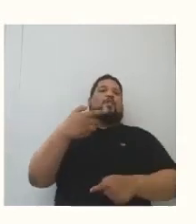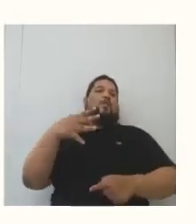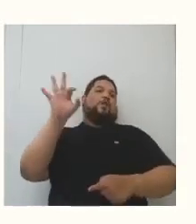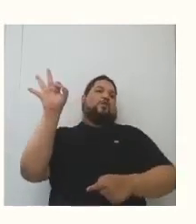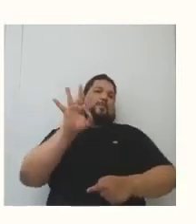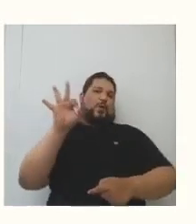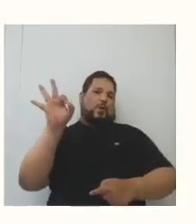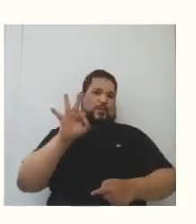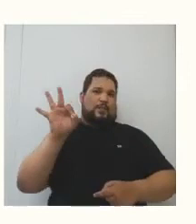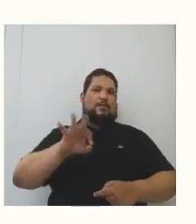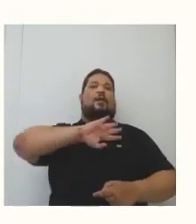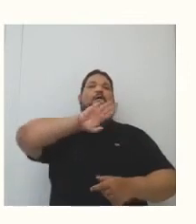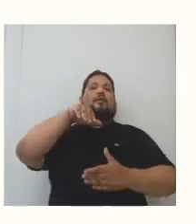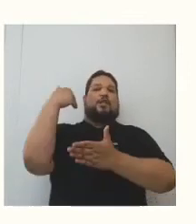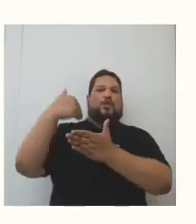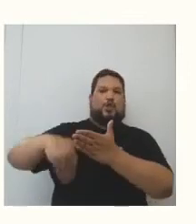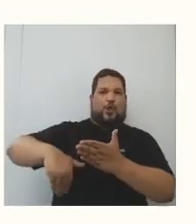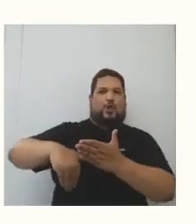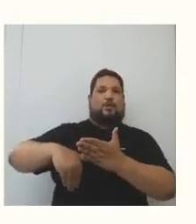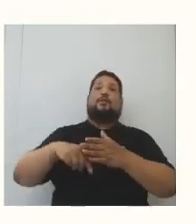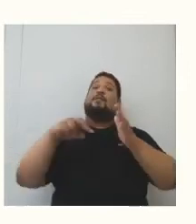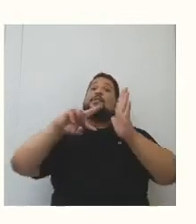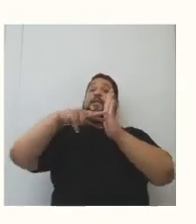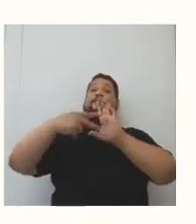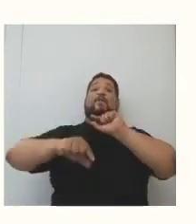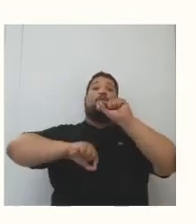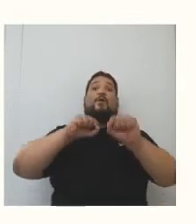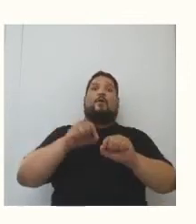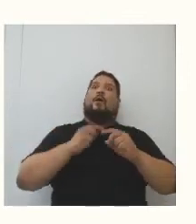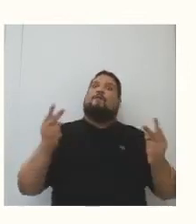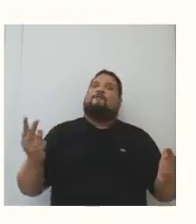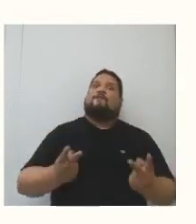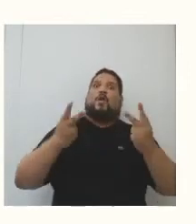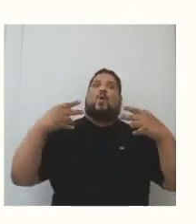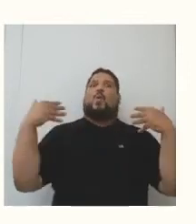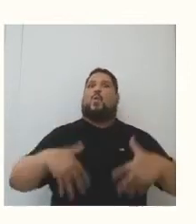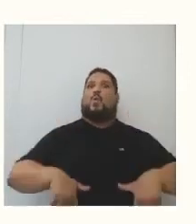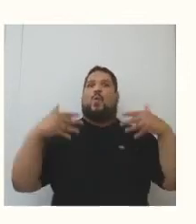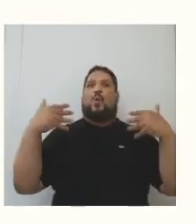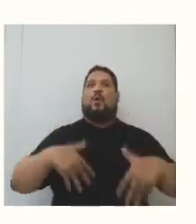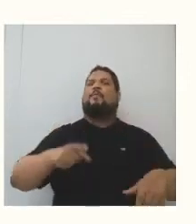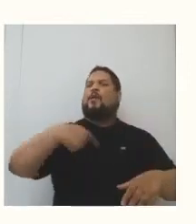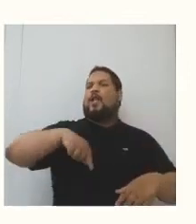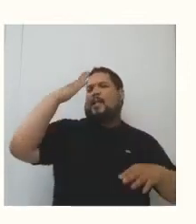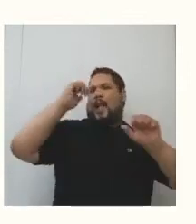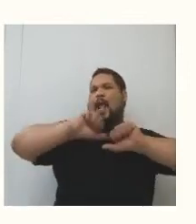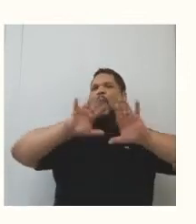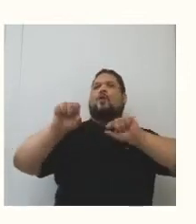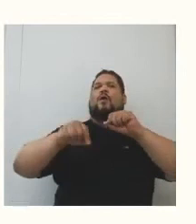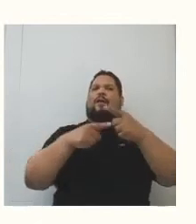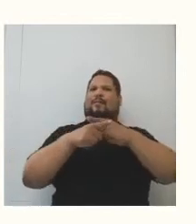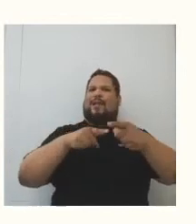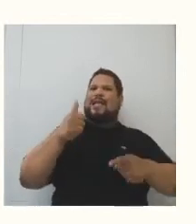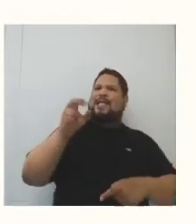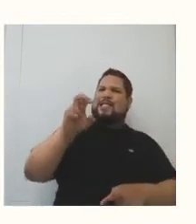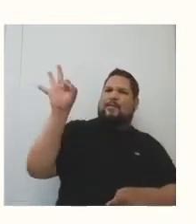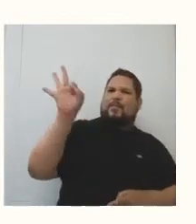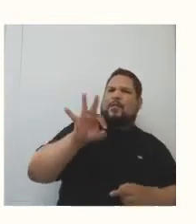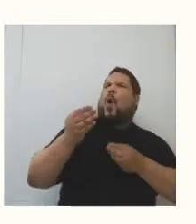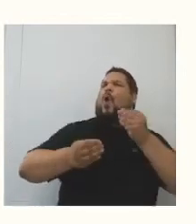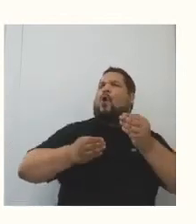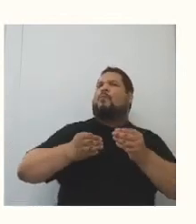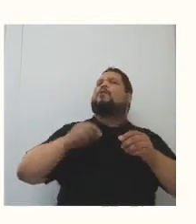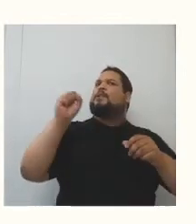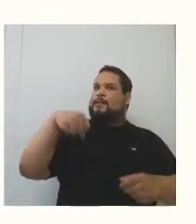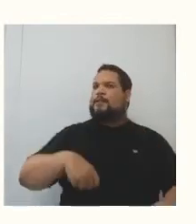24% de tarifas alfandegárias. Isso tudo ad valorem, tá certo? Mas vamos entender, os ingleses pagariam 15%, professor?